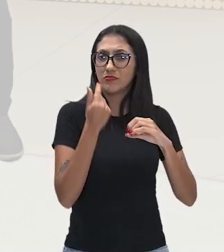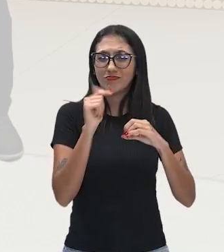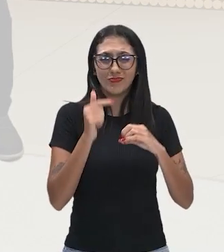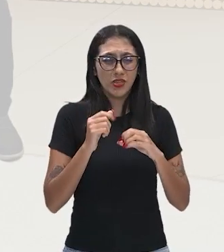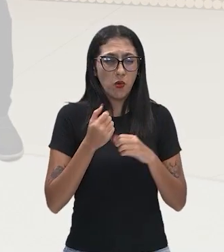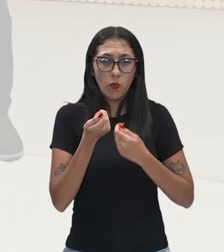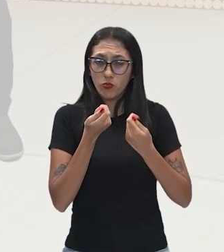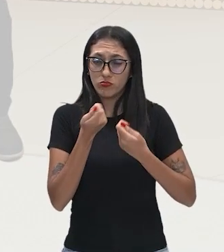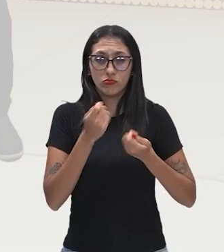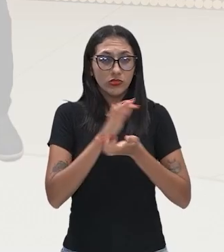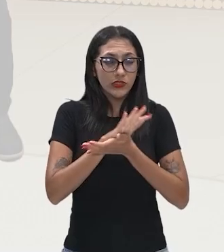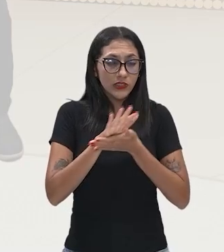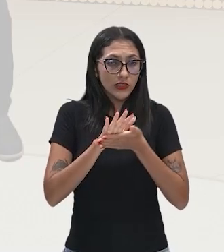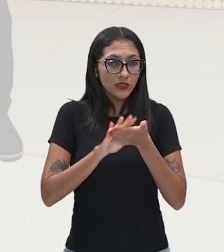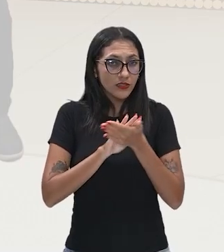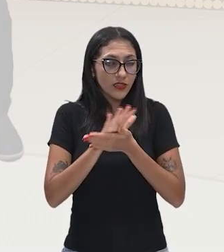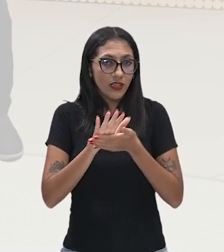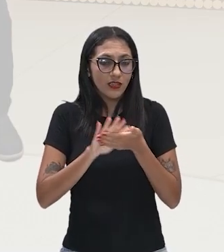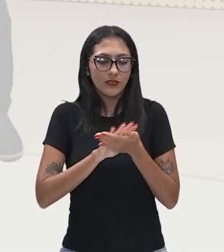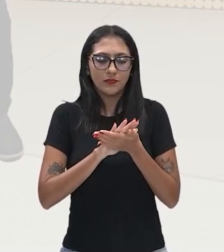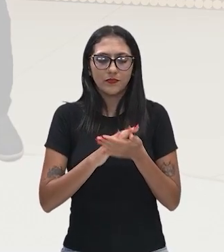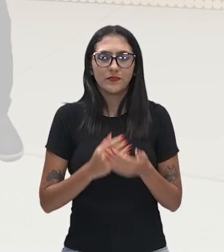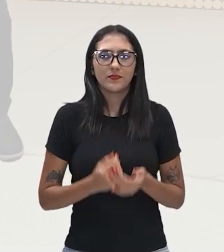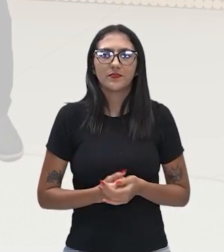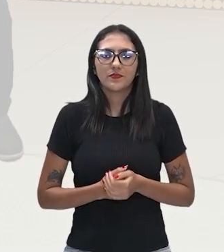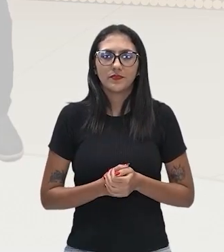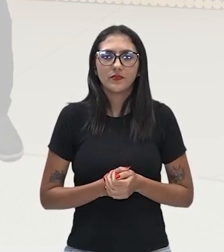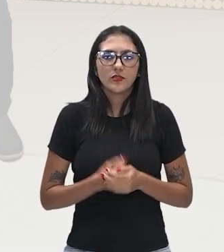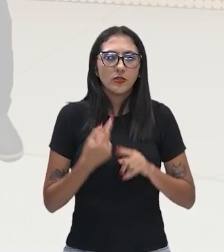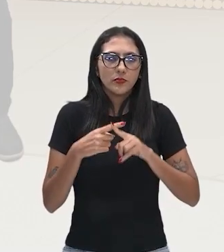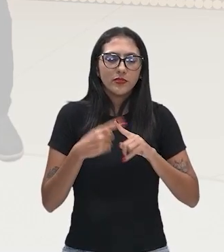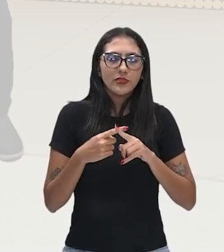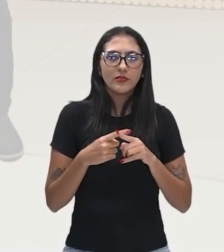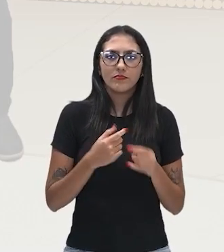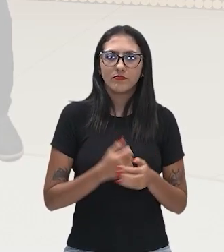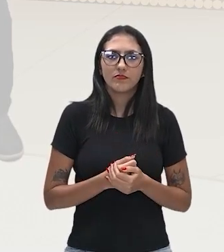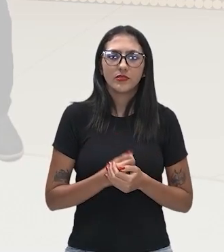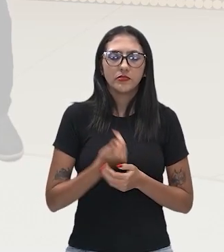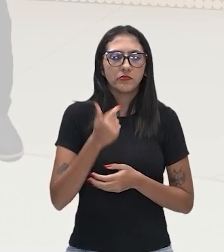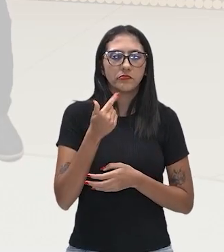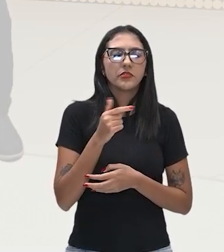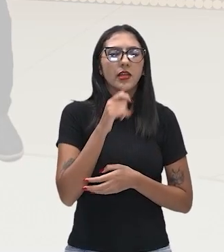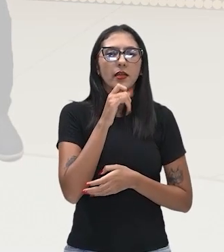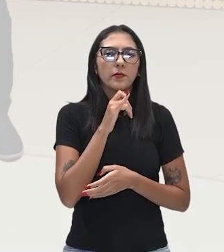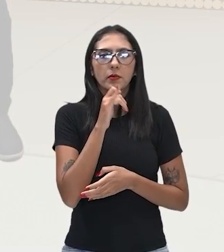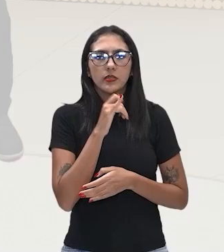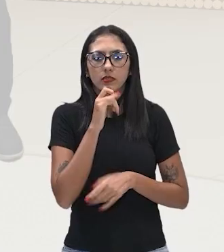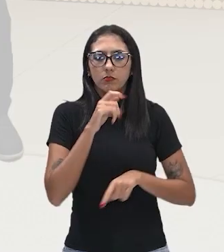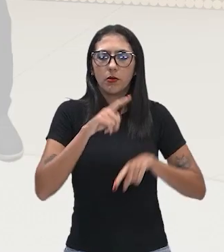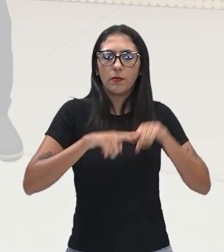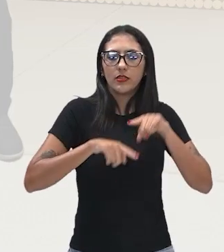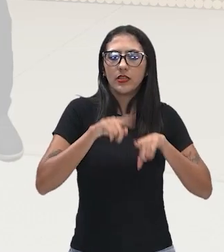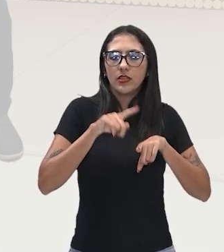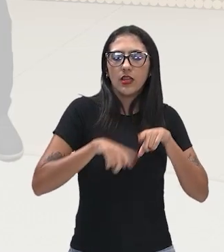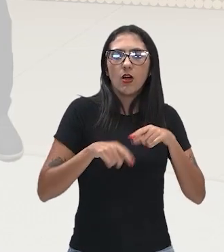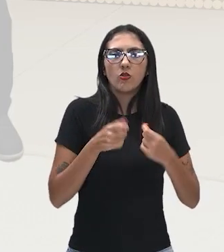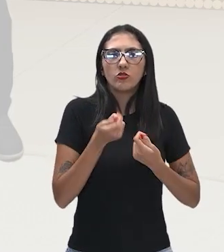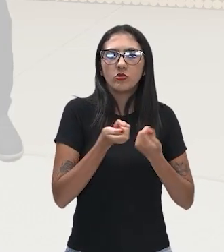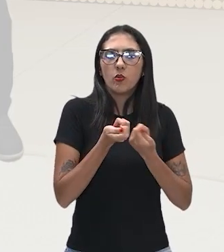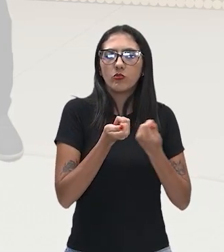descontrolada. Porque lá nós não teremos aquelas barras de concreto, tá? Que vão parar